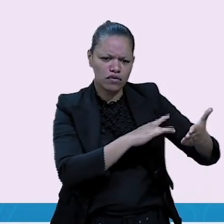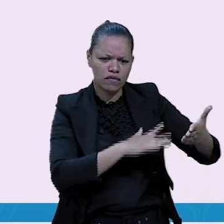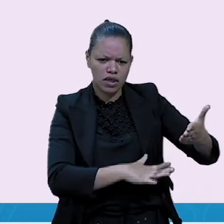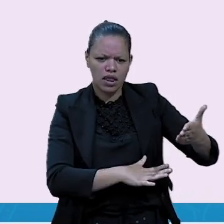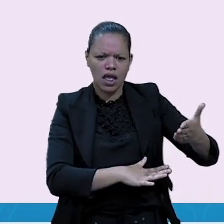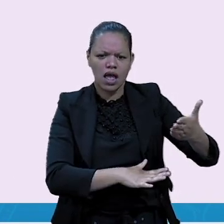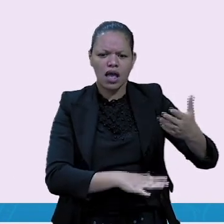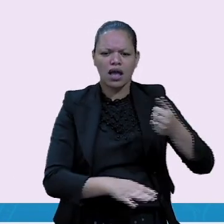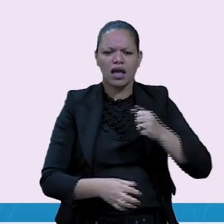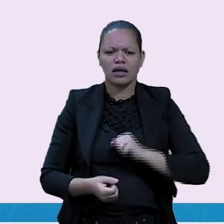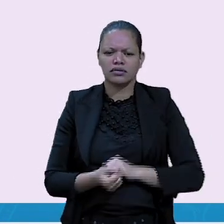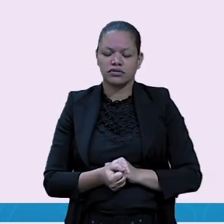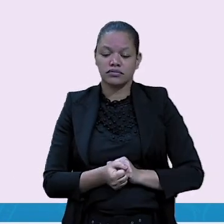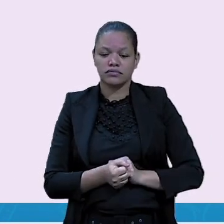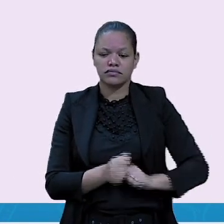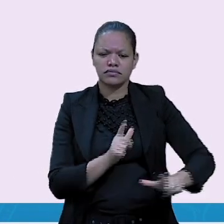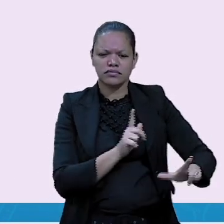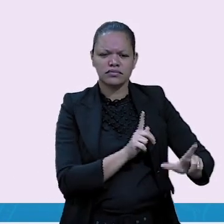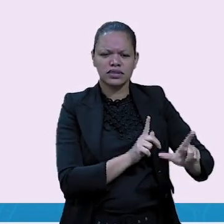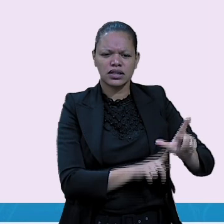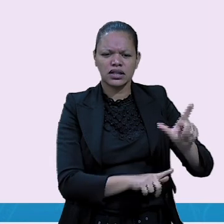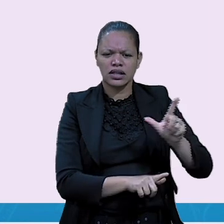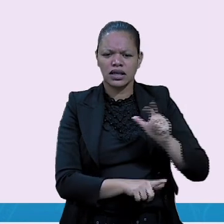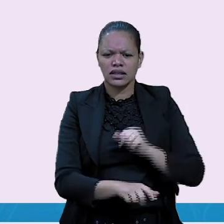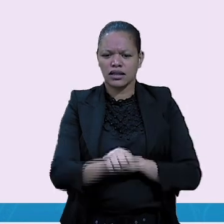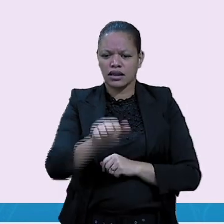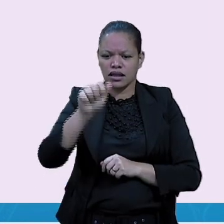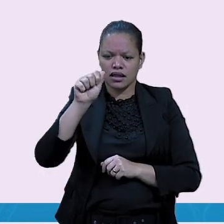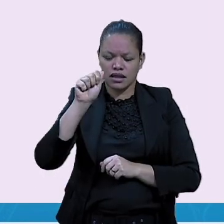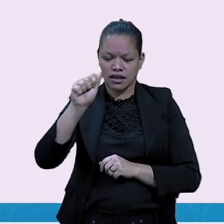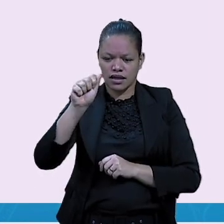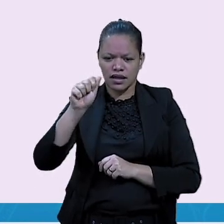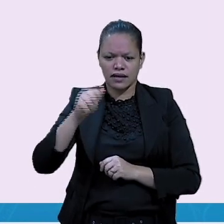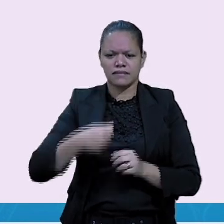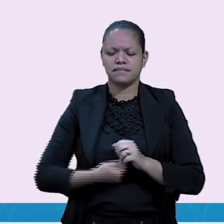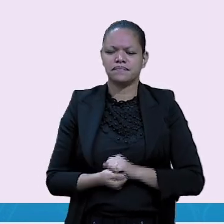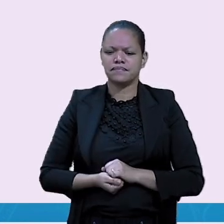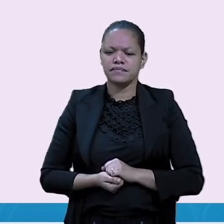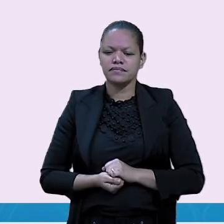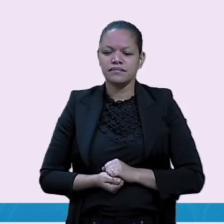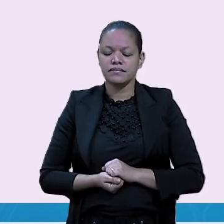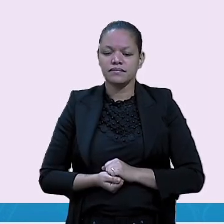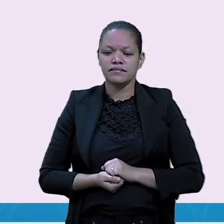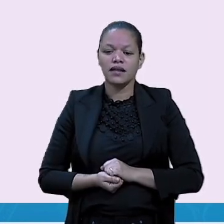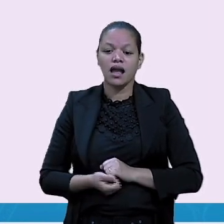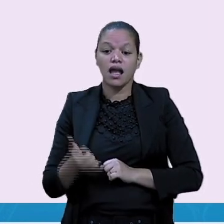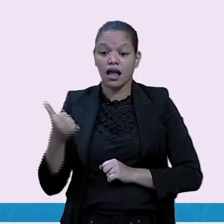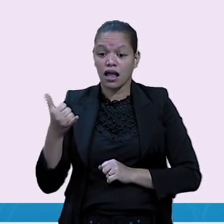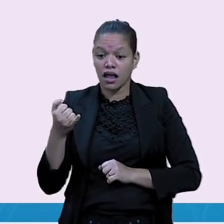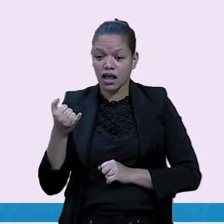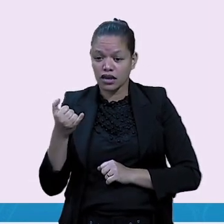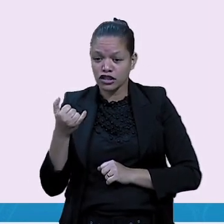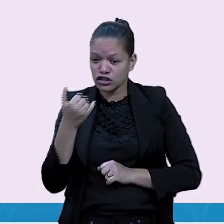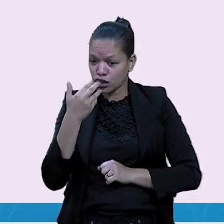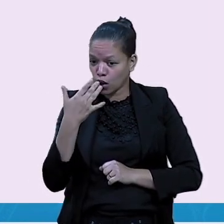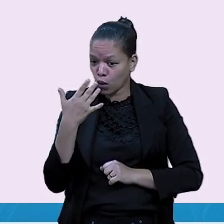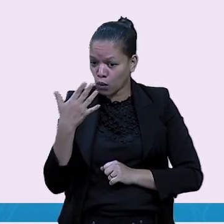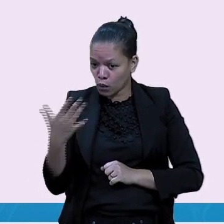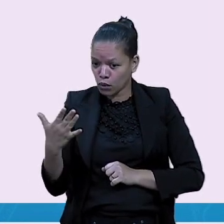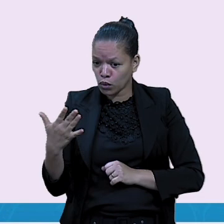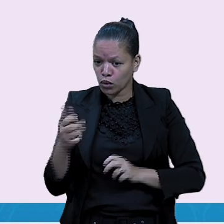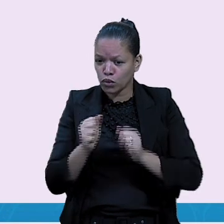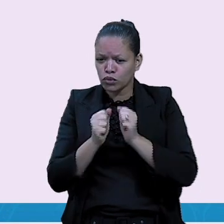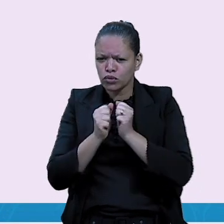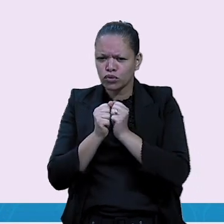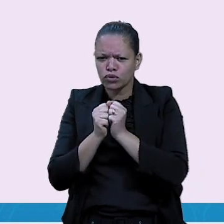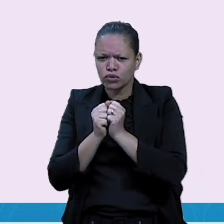teríamos 3 canetinhas juntos? Olha lá, juntas, perdão. A gente sabe que cada canetinha tem